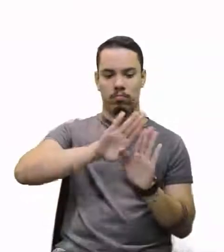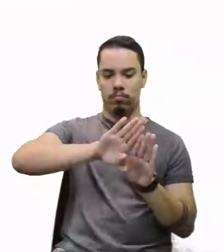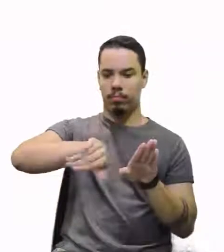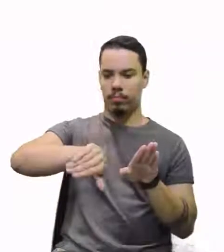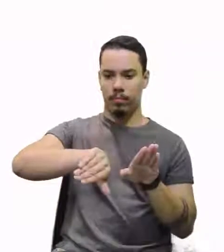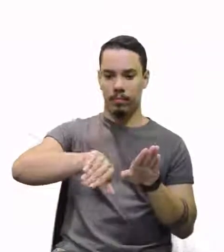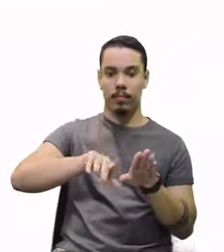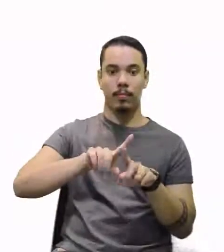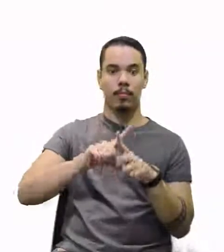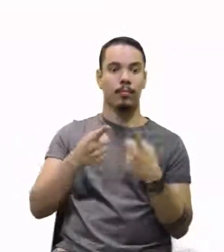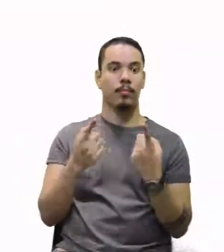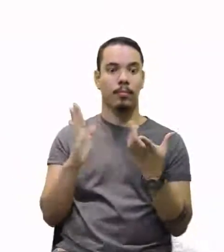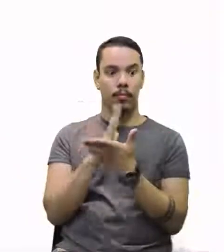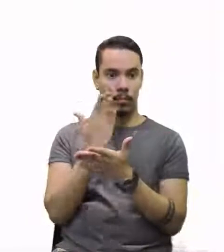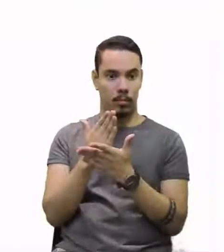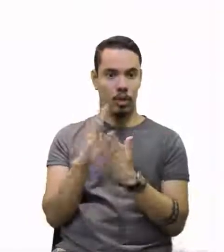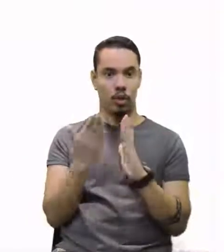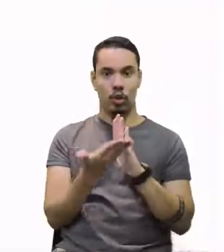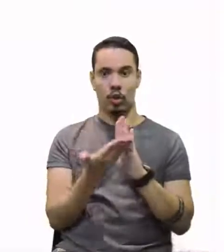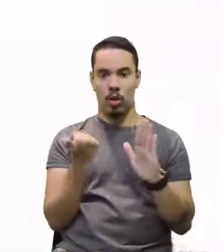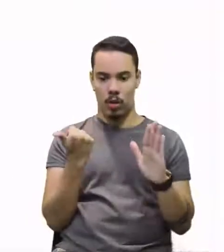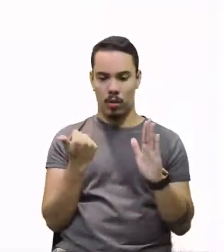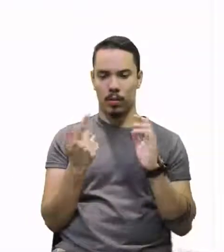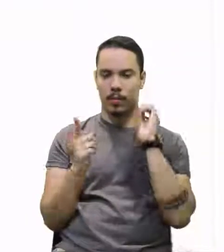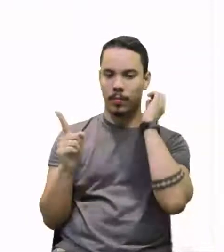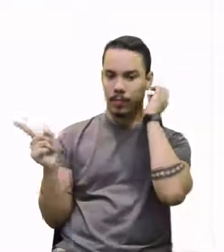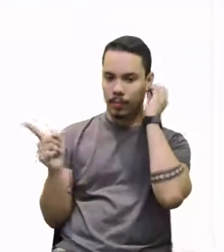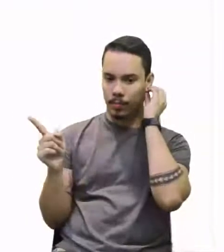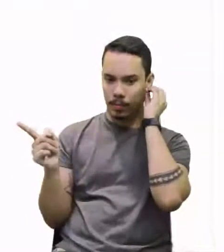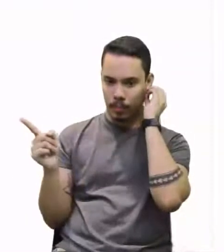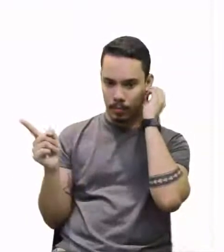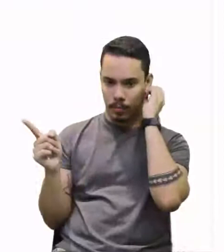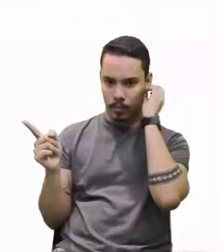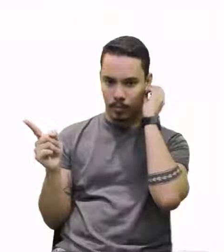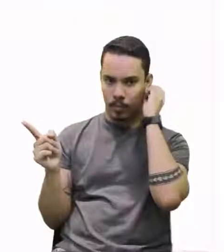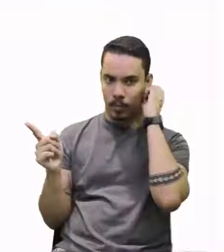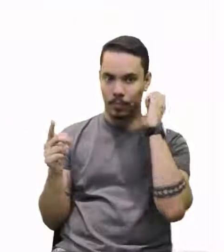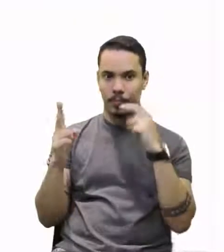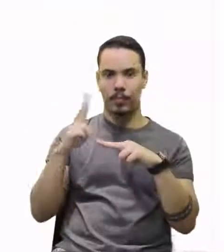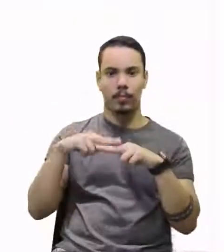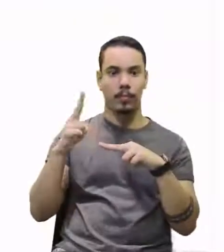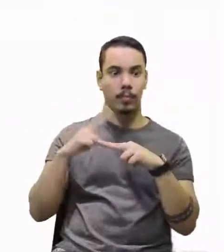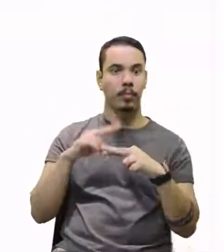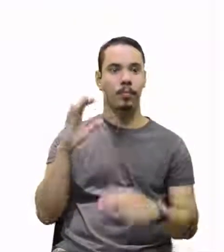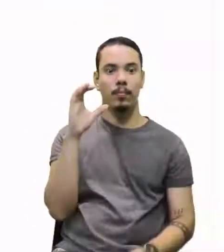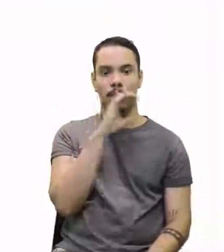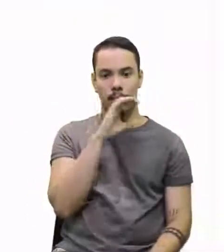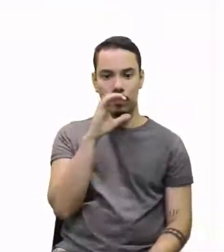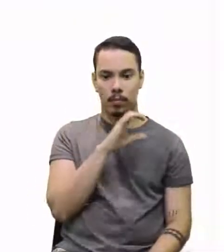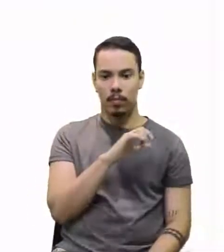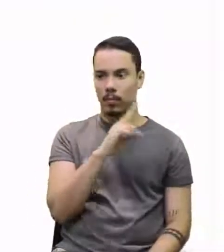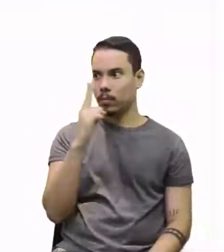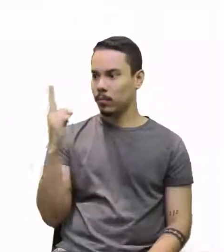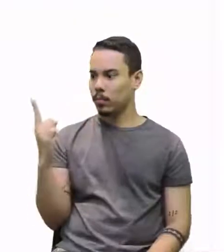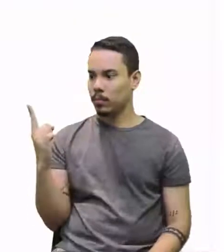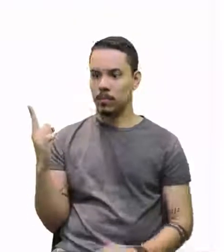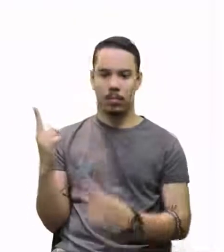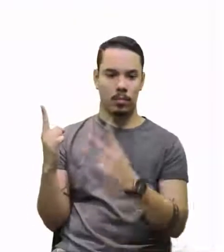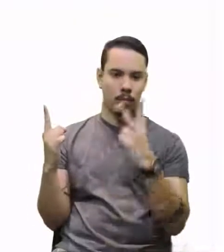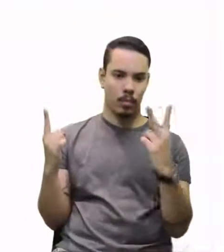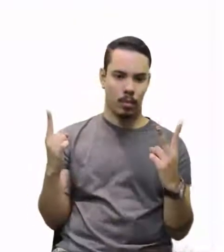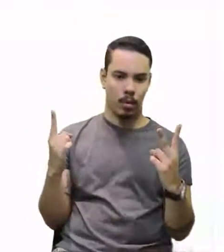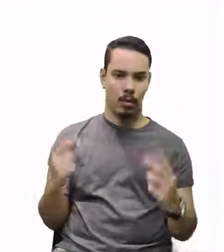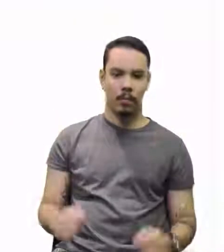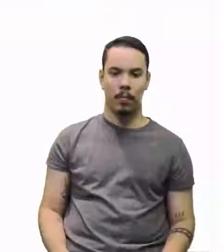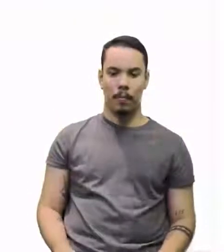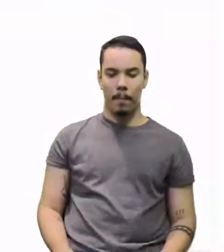desconectado, está desconectado, né? Então a chave passa bem rápido, de 1 para 2, e agora